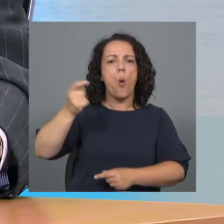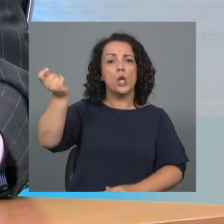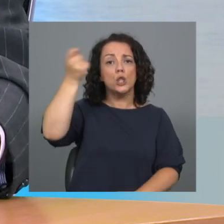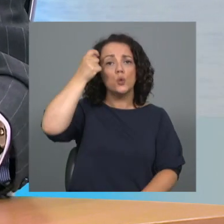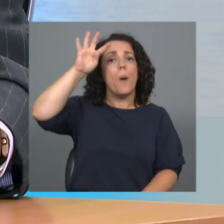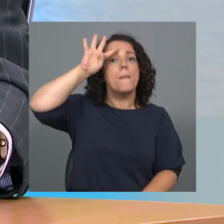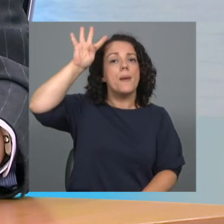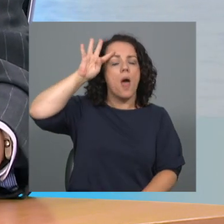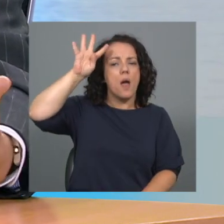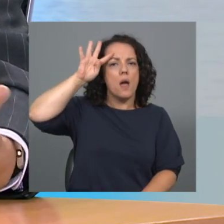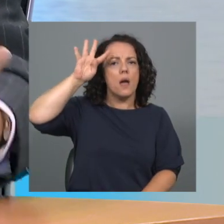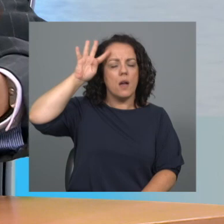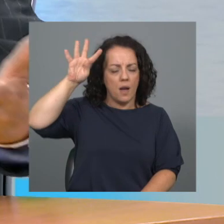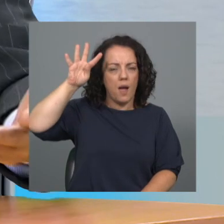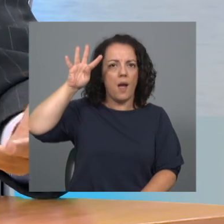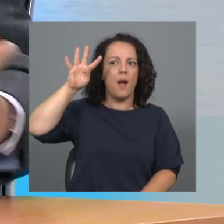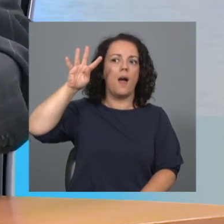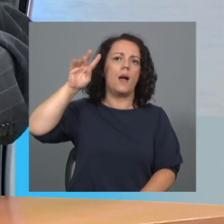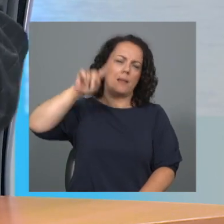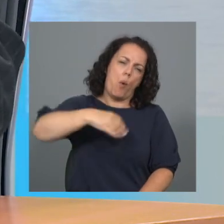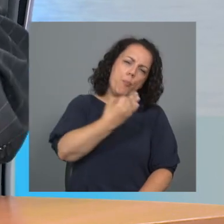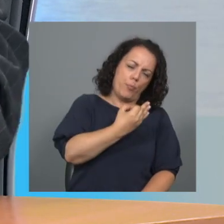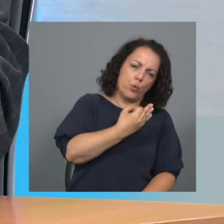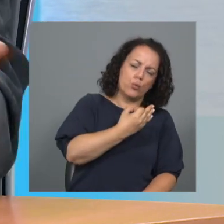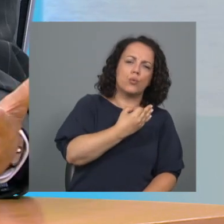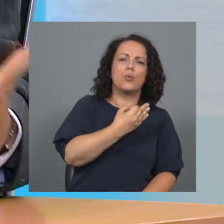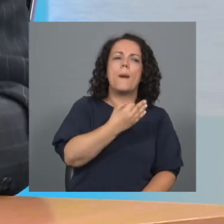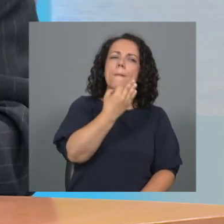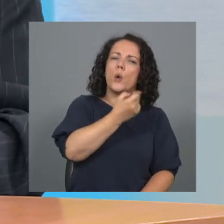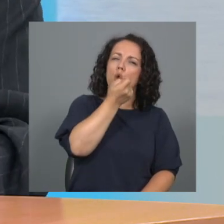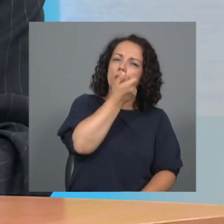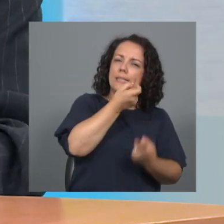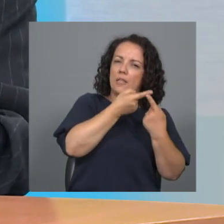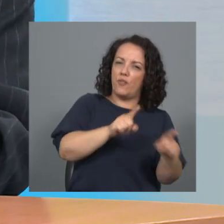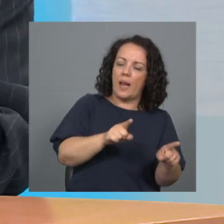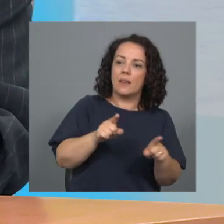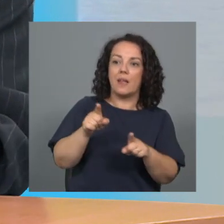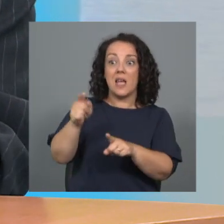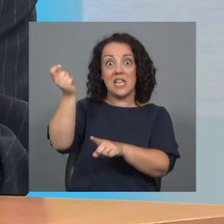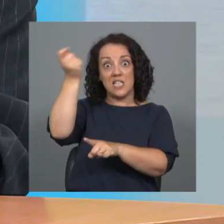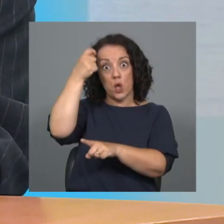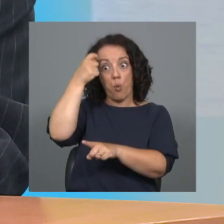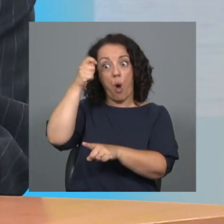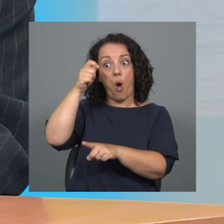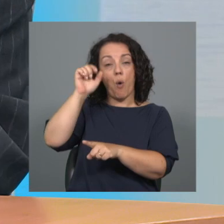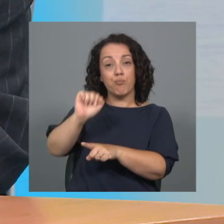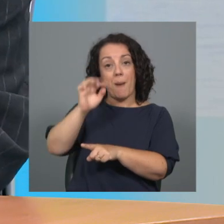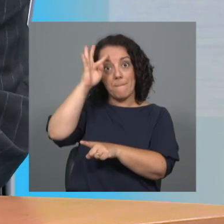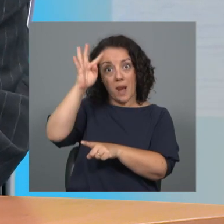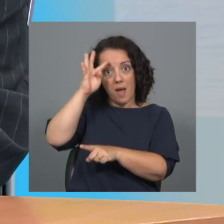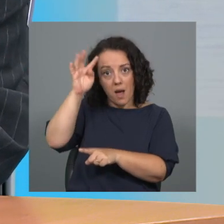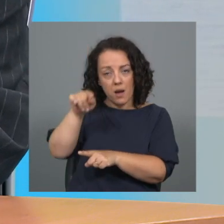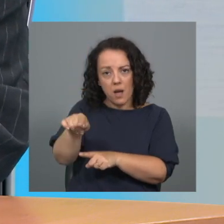que traz em si, e também do Porto, mas o Porto é um bocadinho diferente. São João de Braga traz em si uma